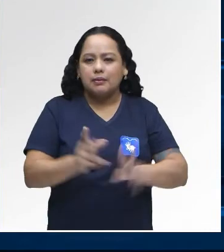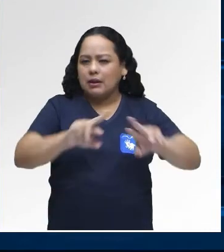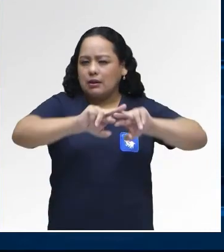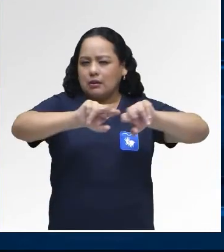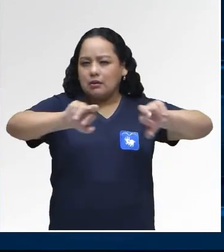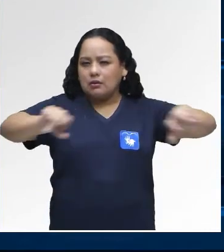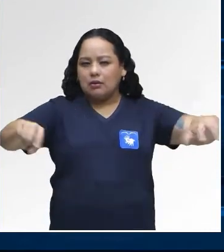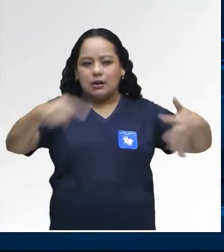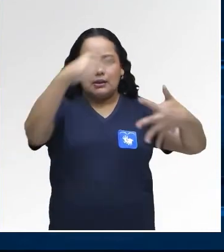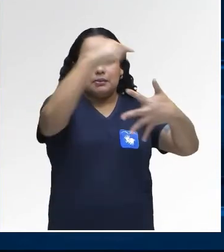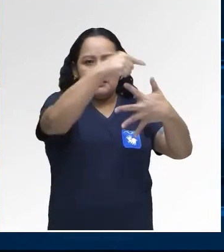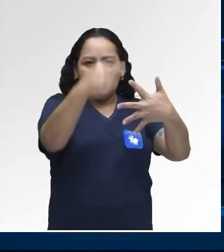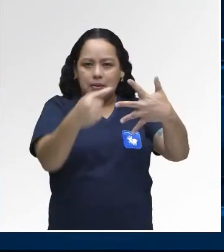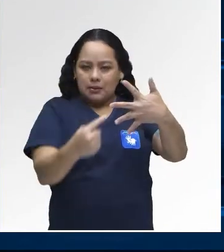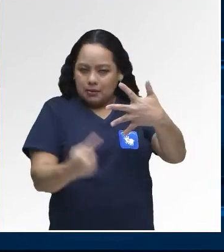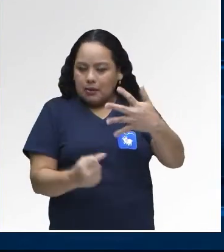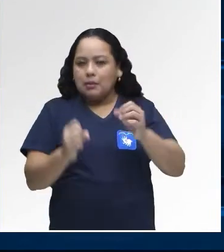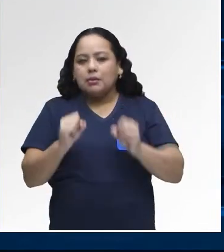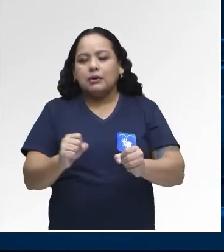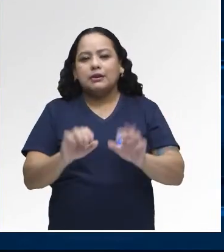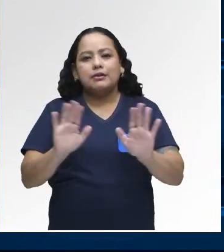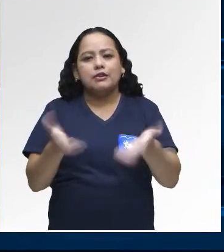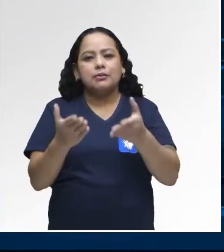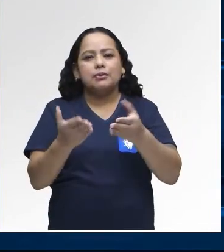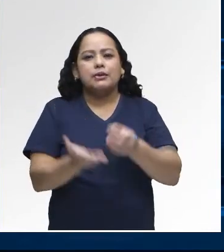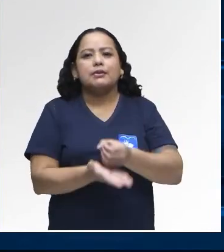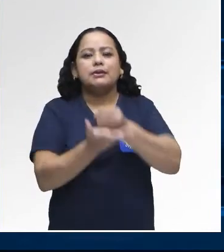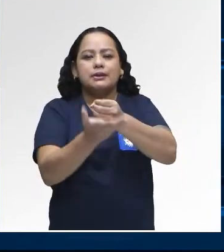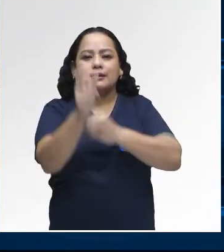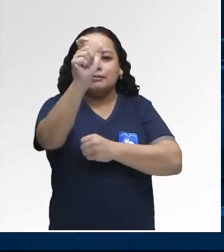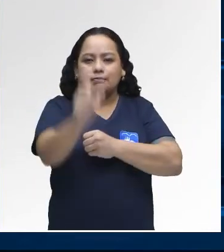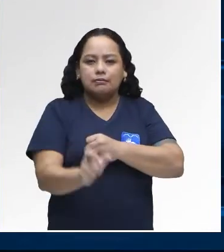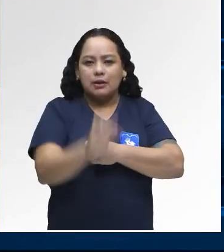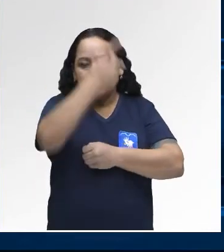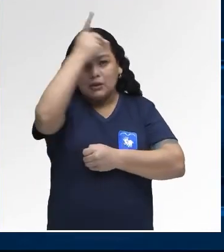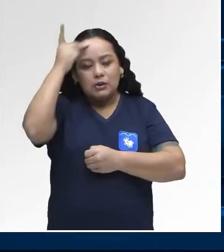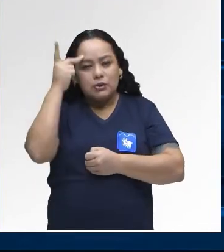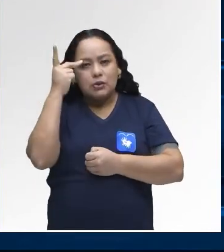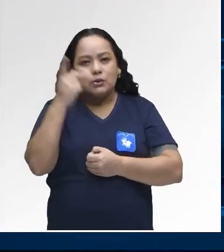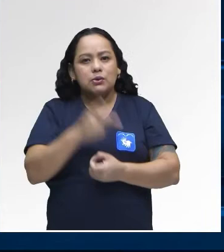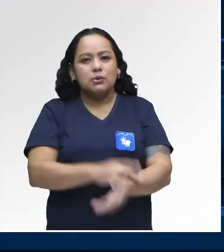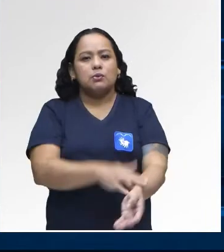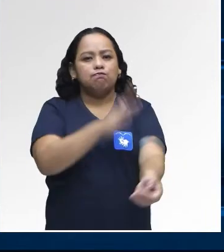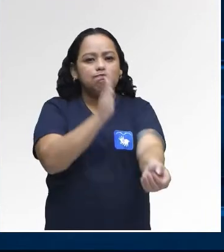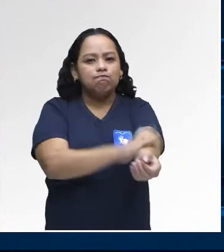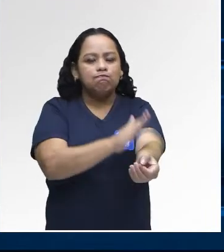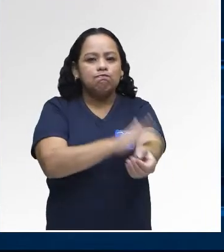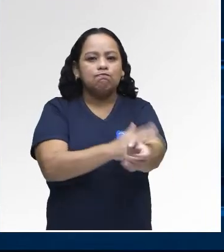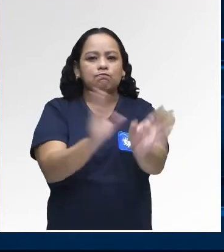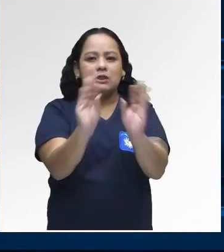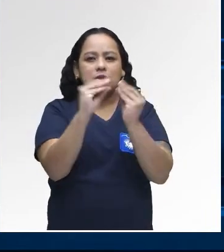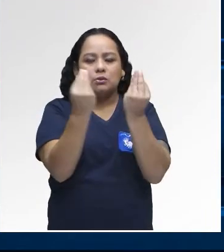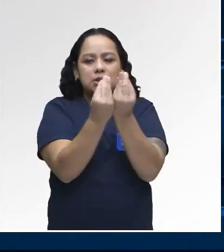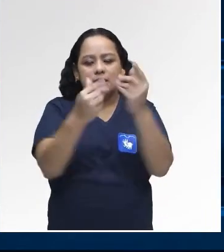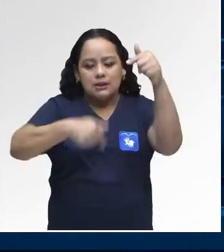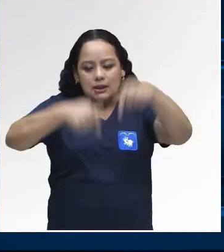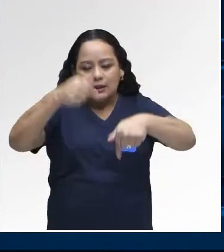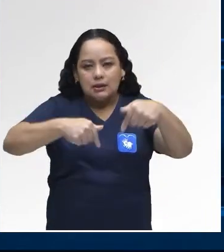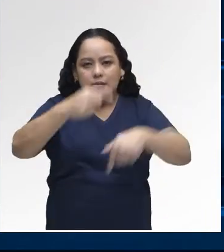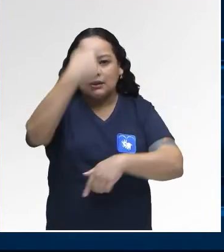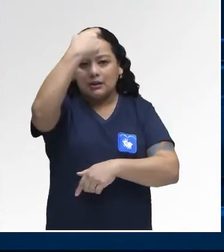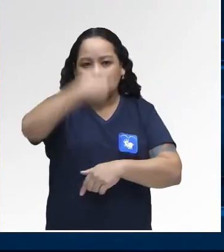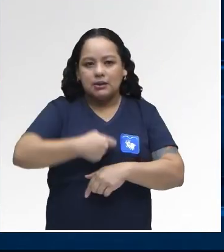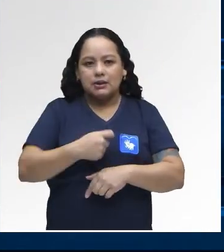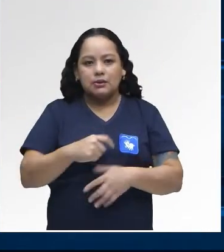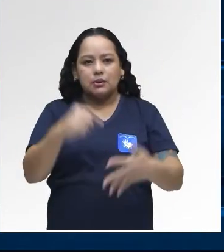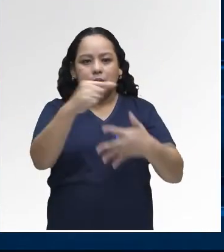os fatores que podem causar a dependência química no indivíduo, certo? Os fatores de